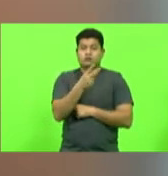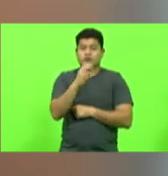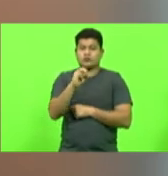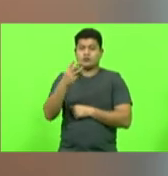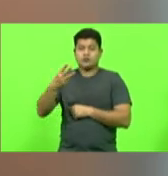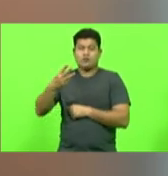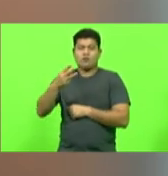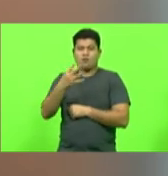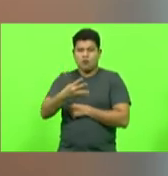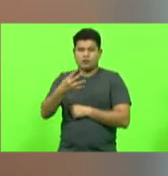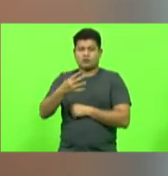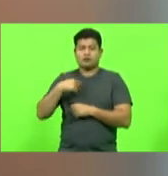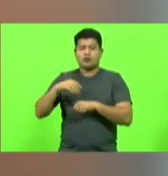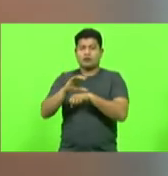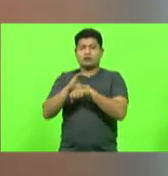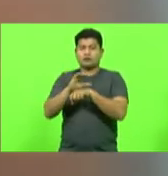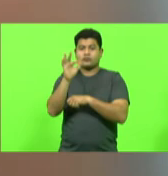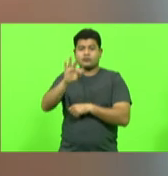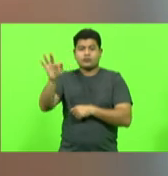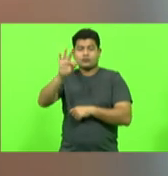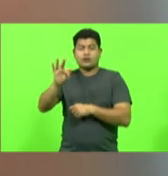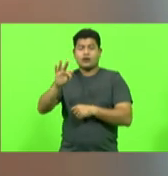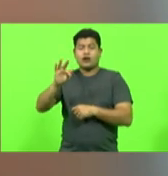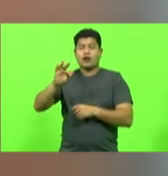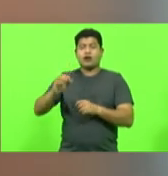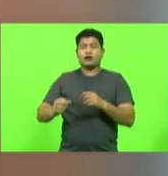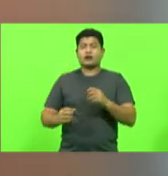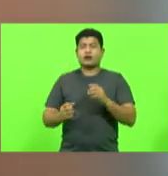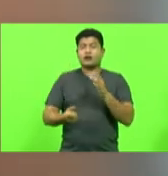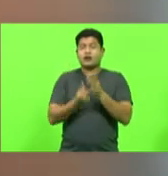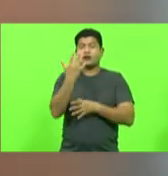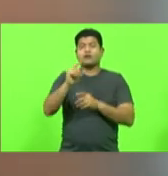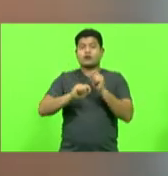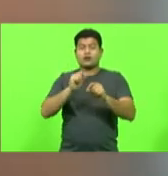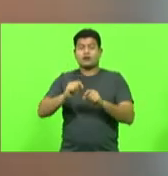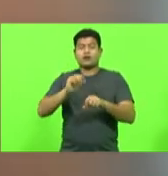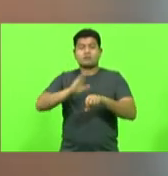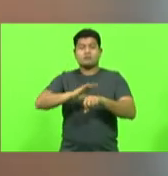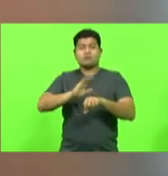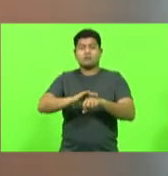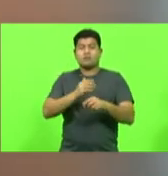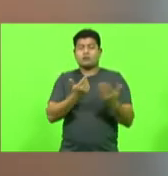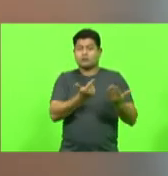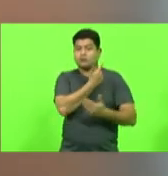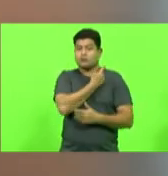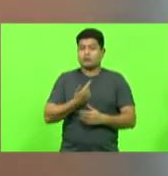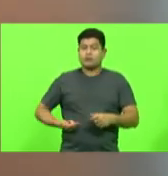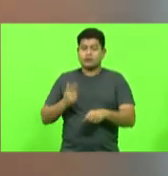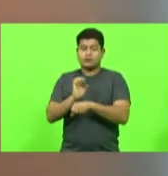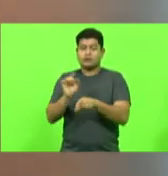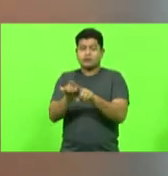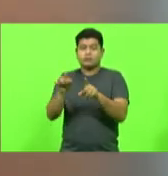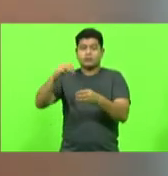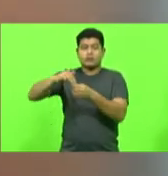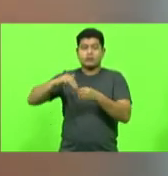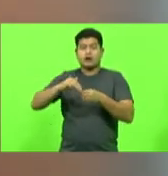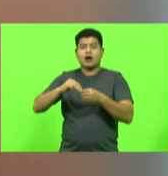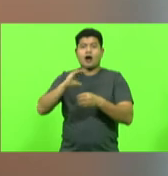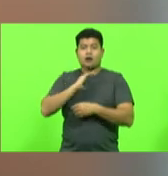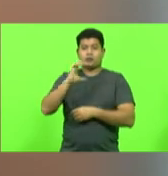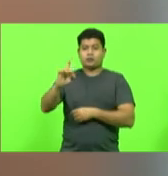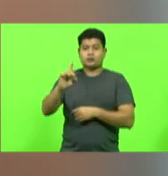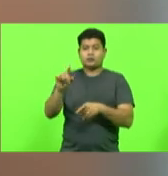que estabelece que cabe aos estados e aos municípios a coordenação e a execução dos respectivos